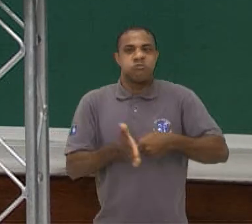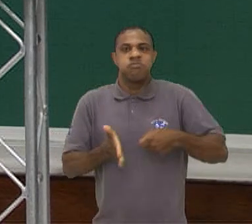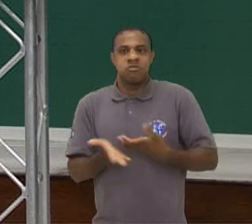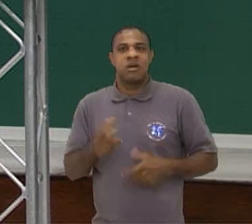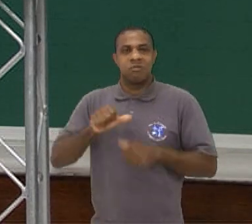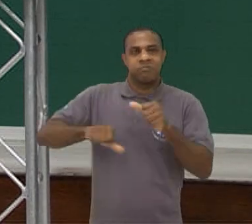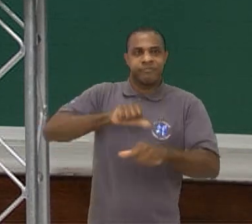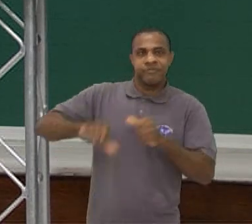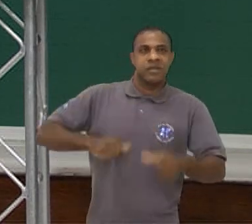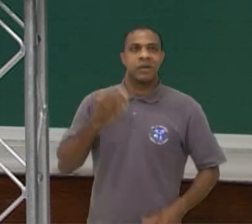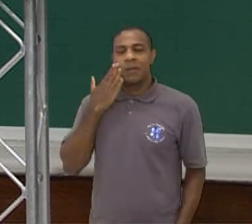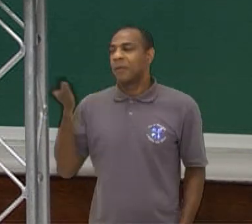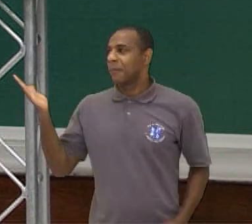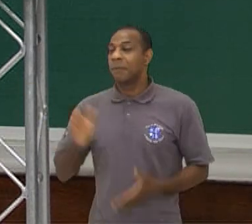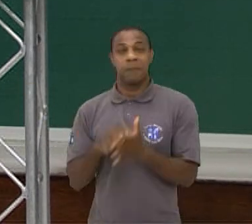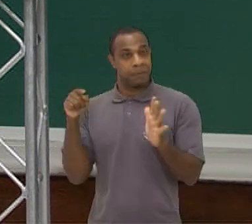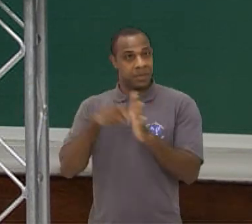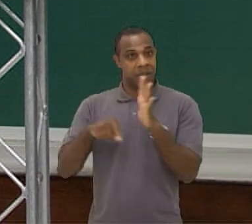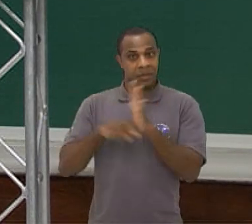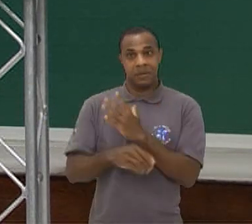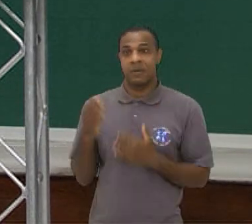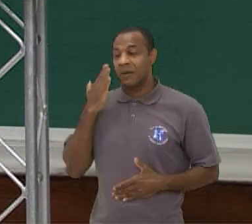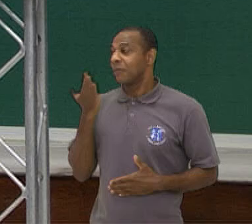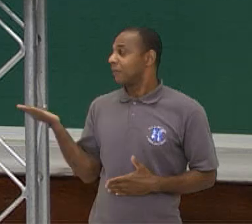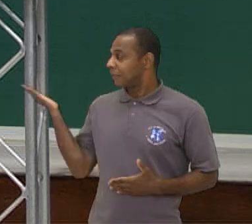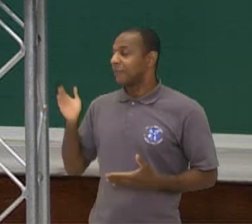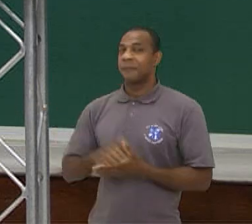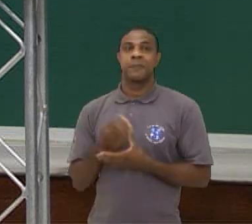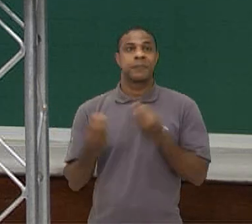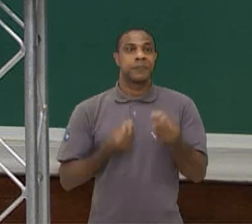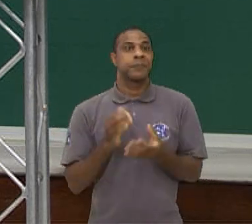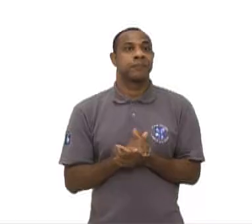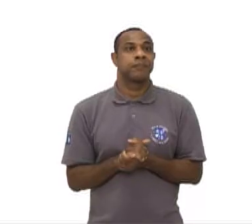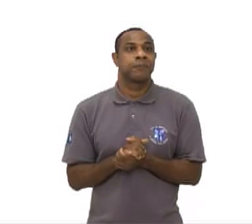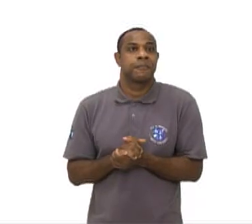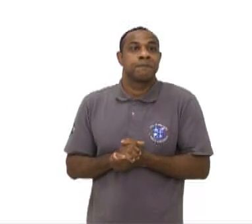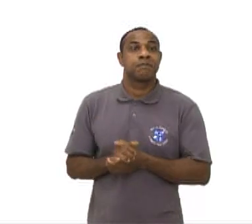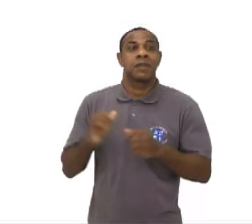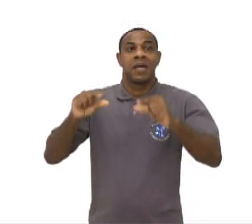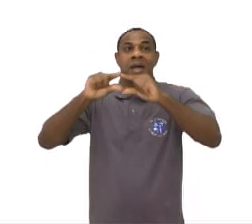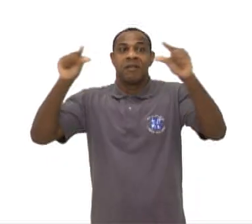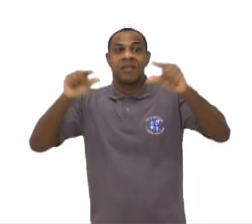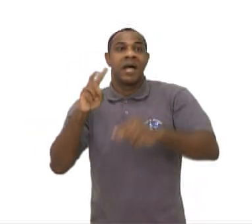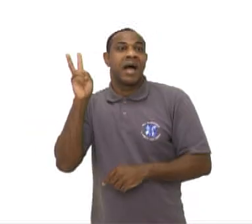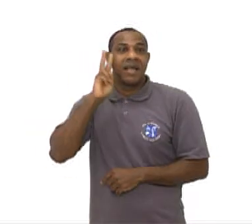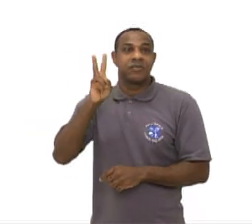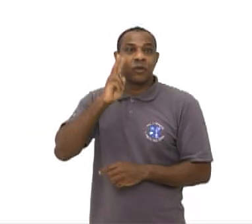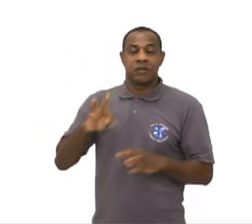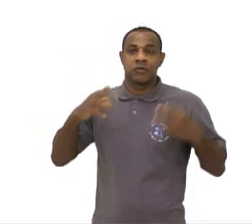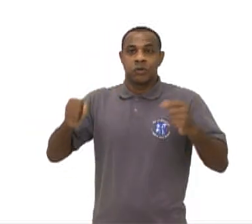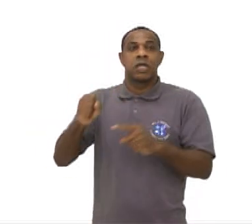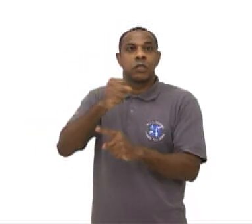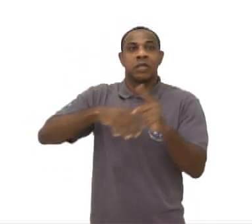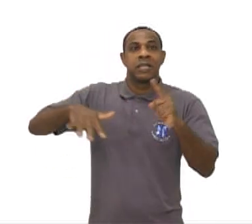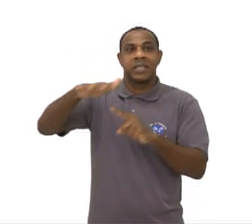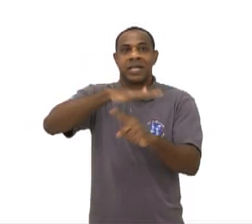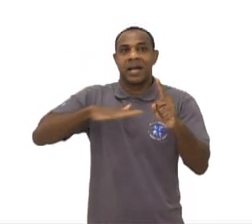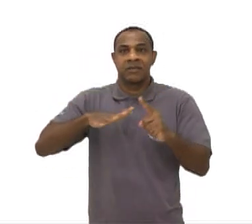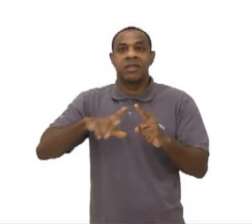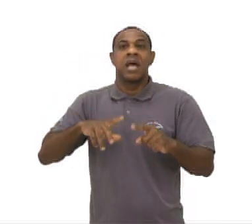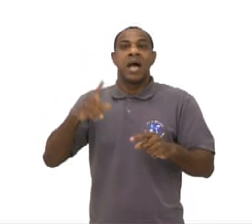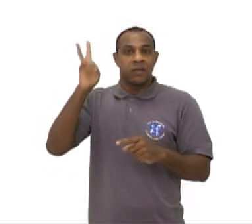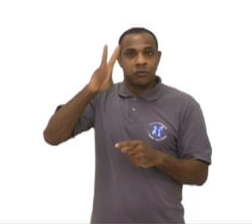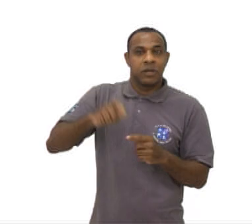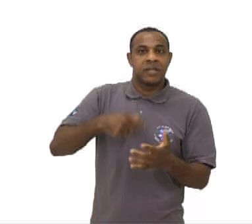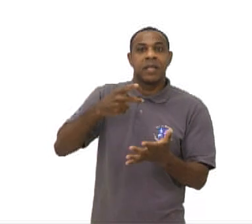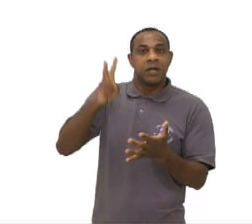outra. Então, vamos de quiz. Já vimos um pouco de conteúdo. A frase, a história de toda a sociedade, a história da luta